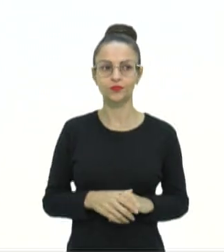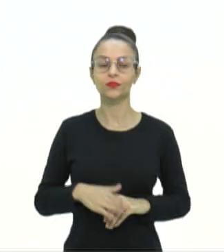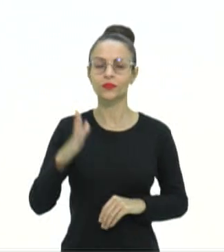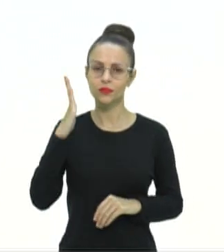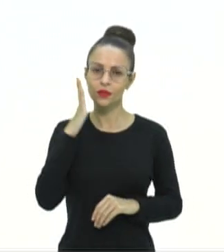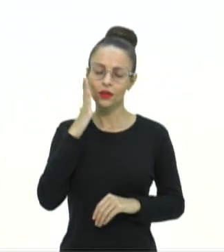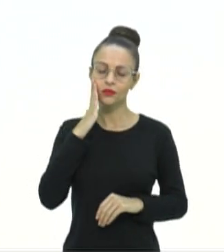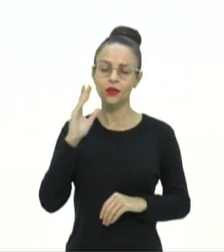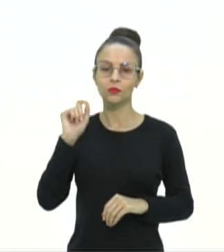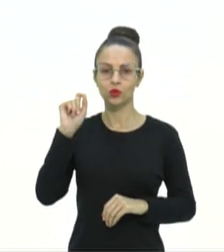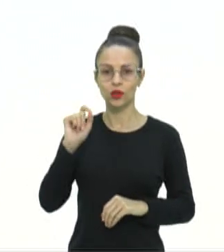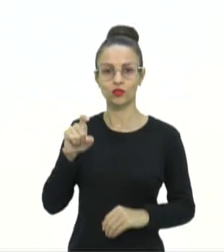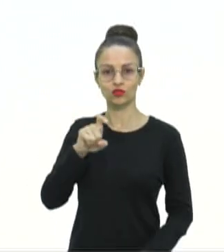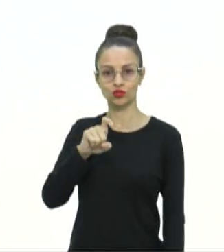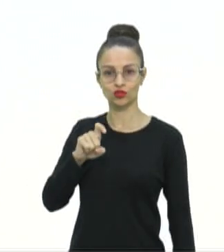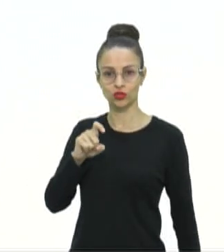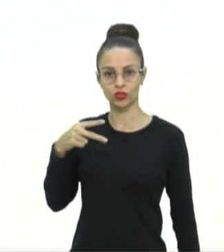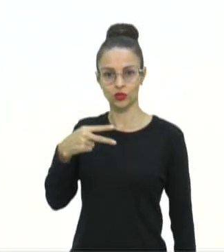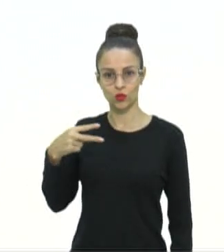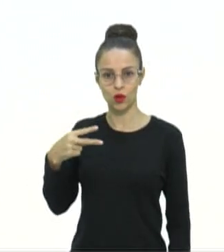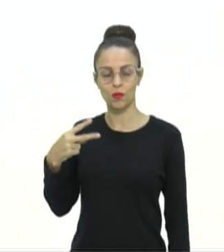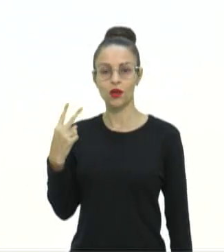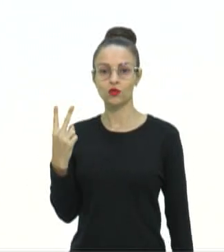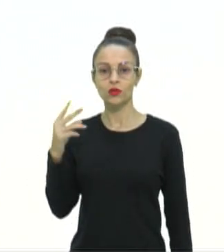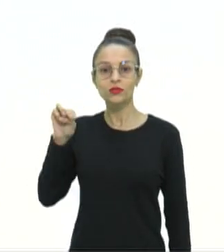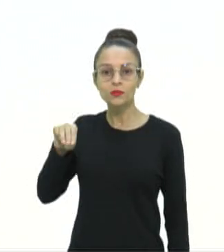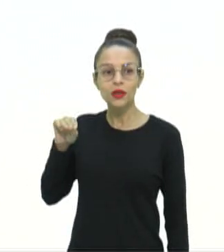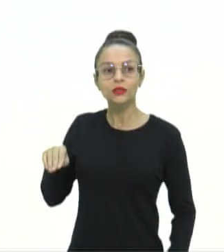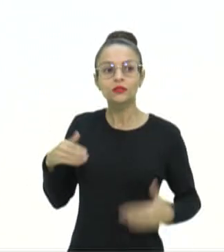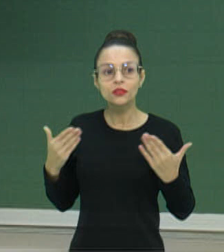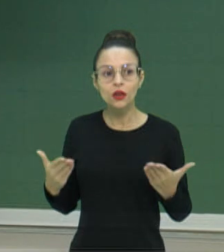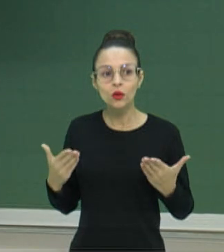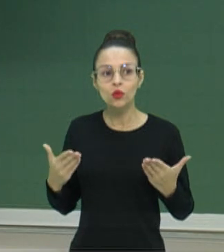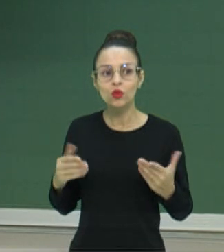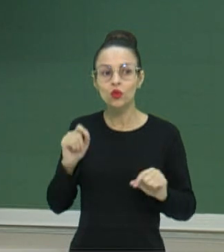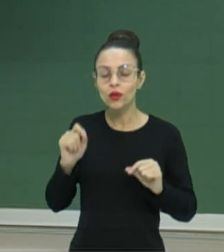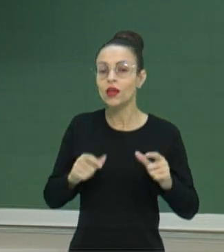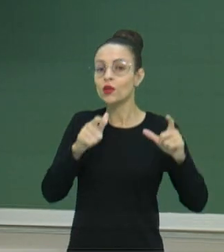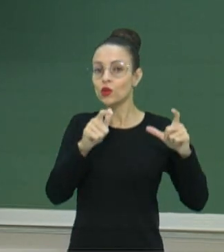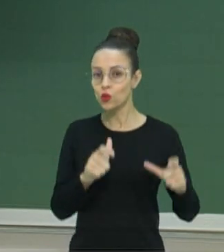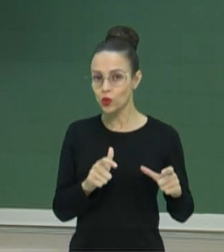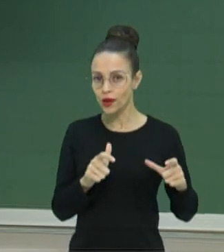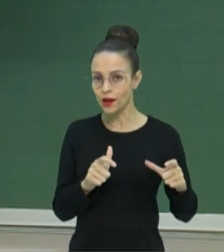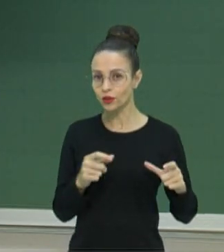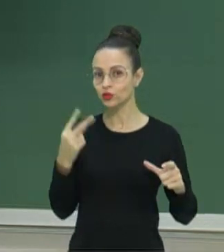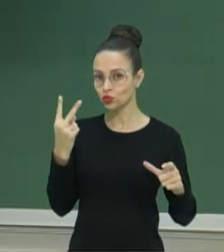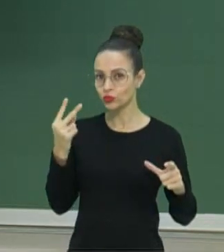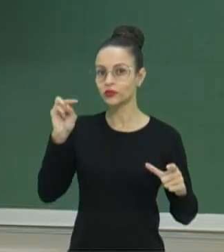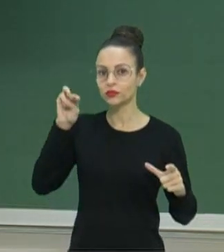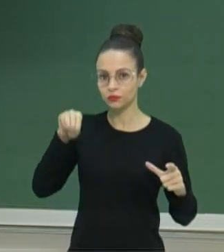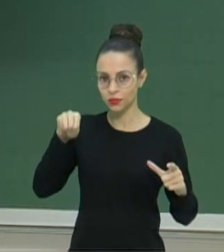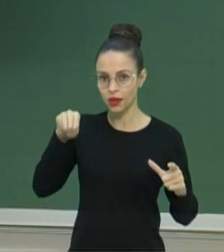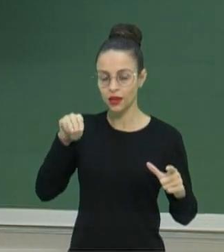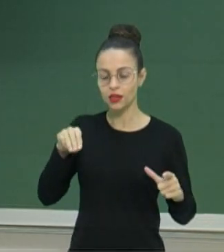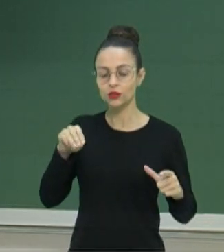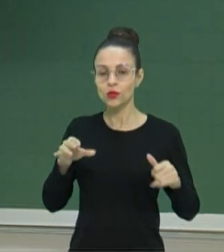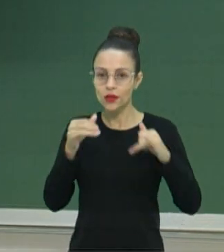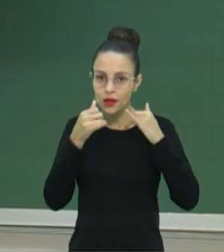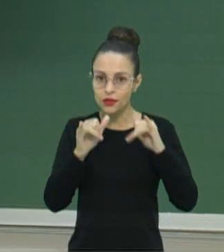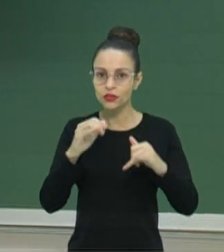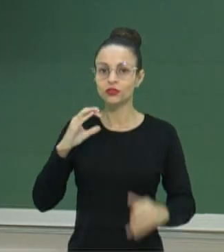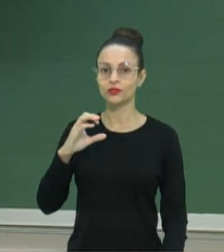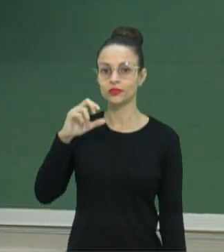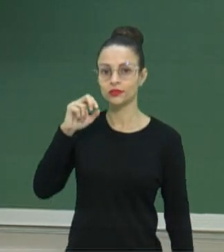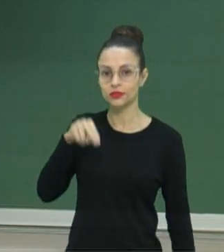Sabe-se que em x igual a 2 metros, ou seja, o que é x igual a 2 metros? Quer dizer que a posição 2 metros, a energia cinética